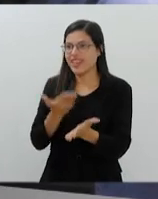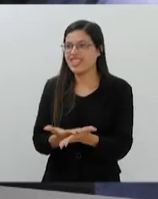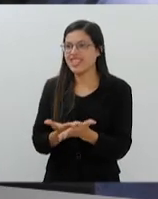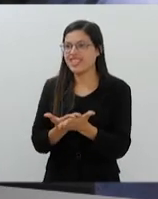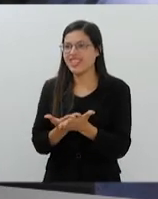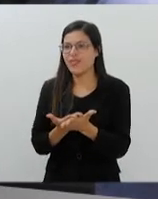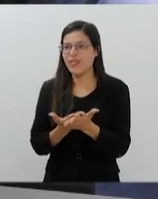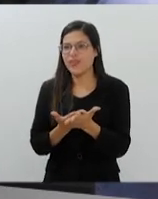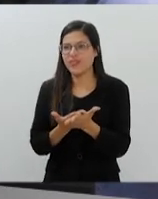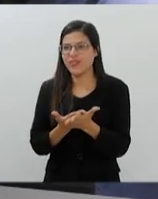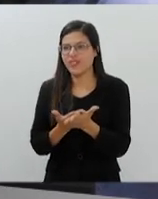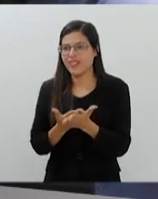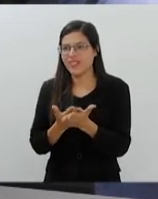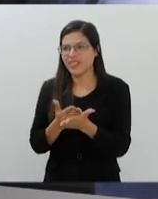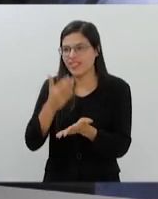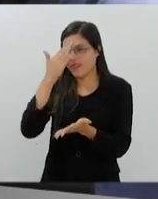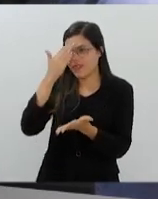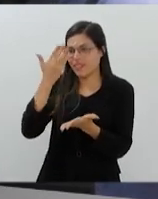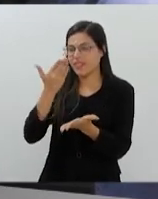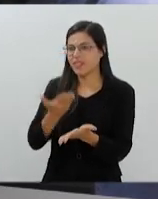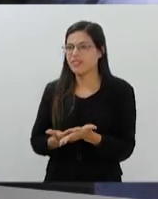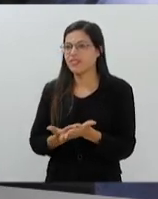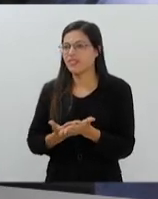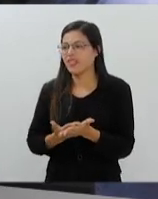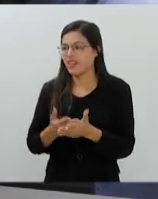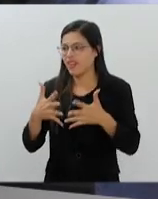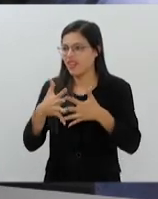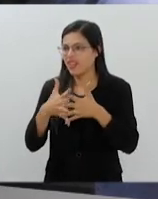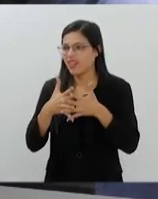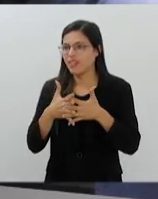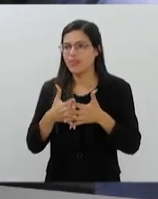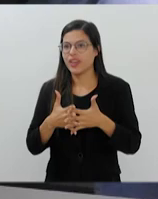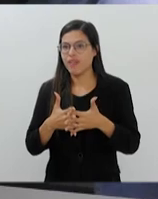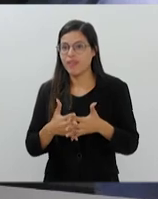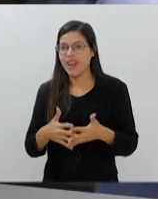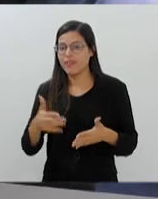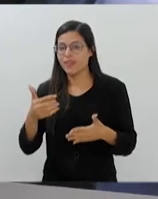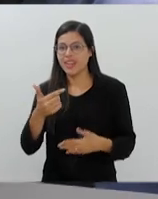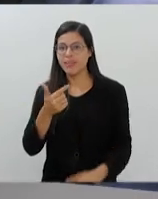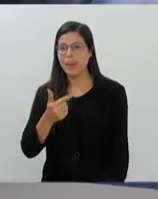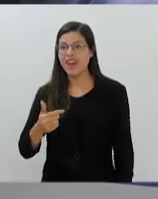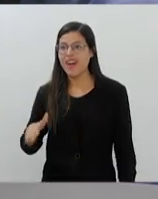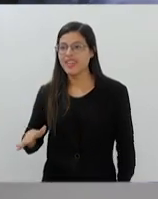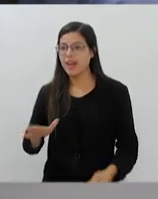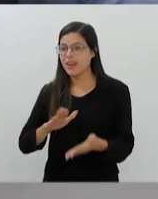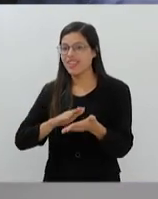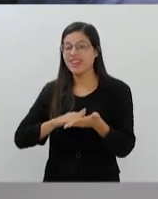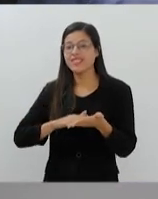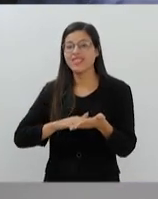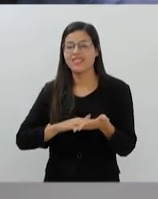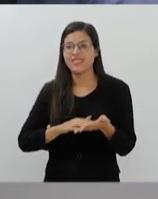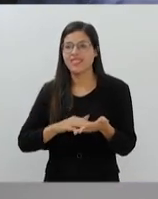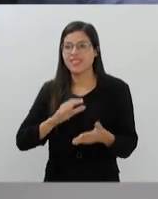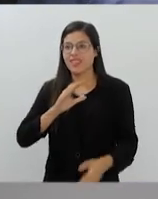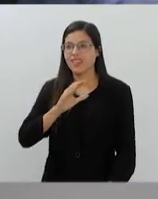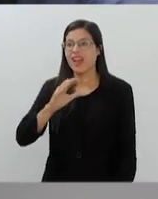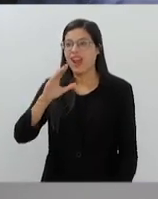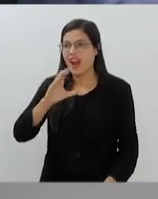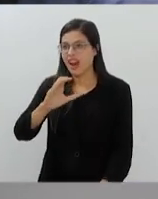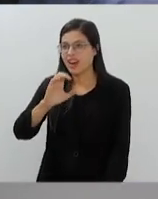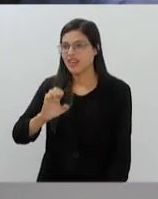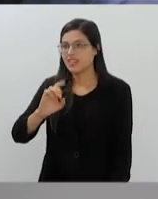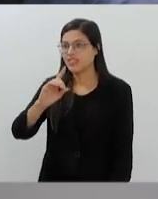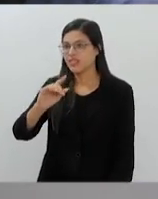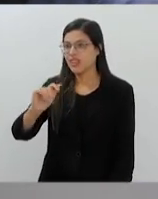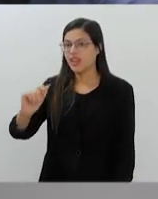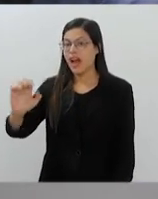Denise tá numa situação muito complexa e difícil porque na minha opinião e muito claramente eu digo a Sedai e